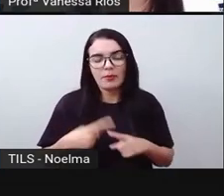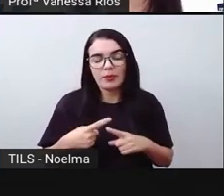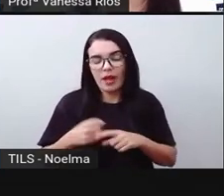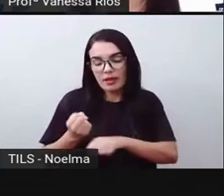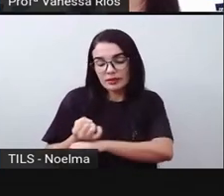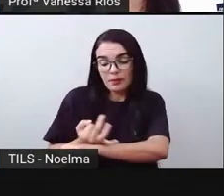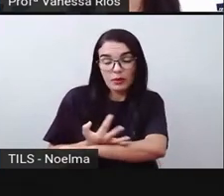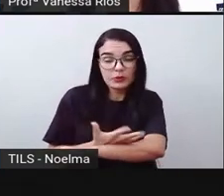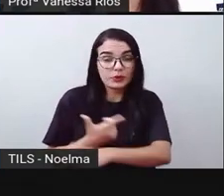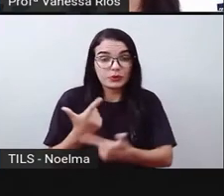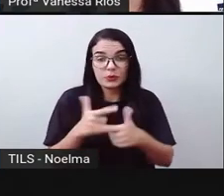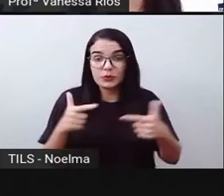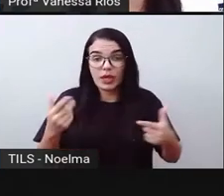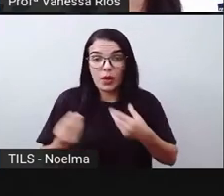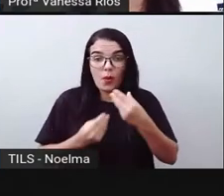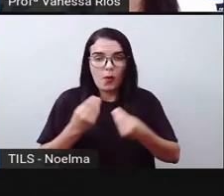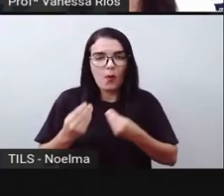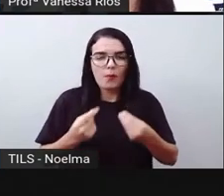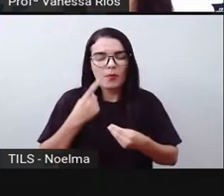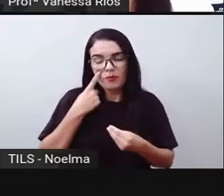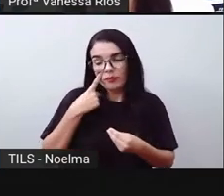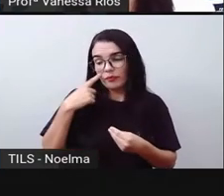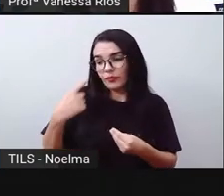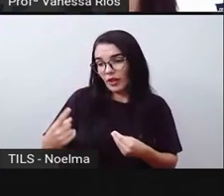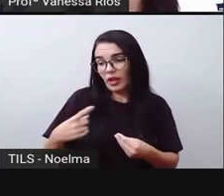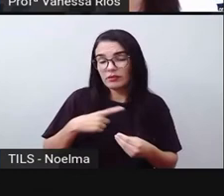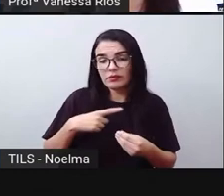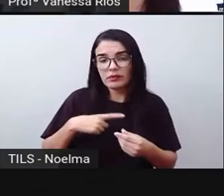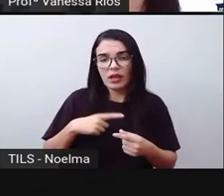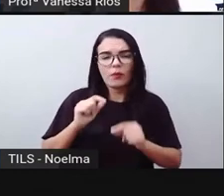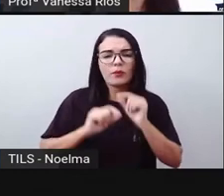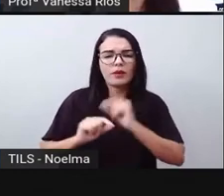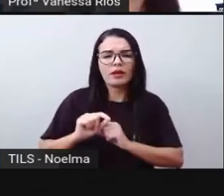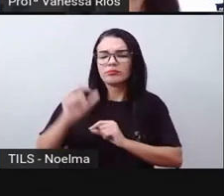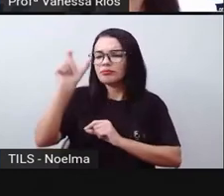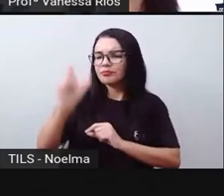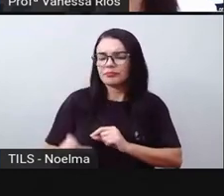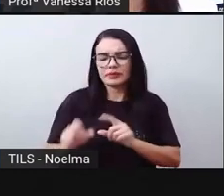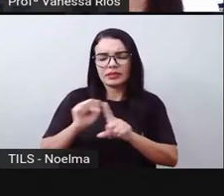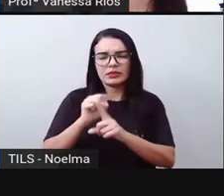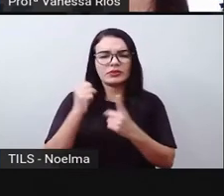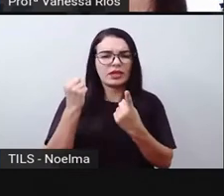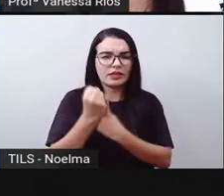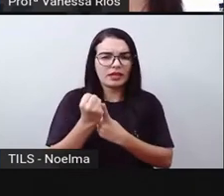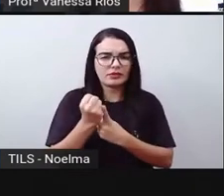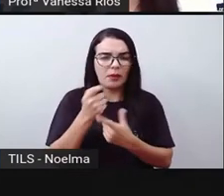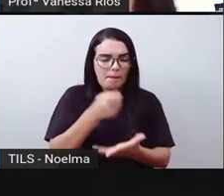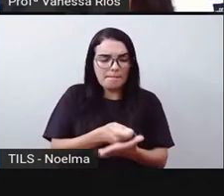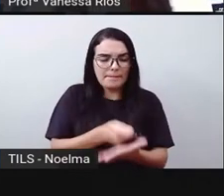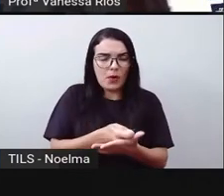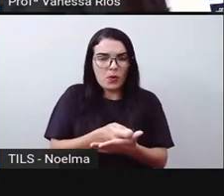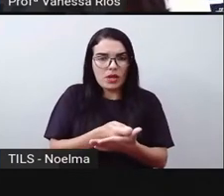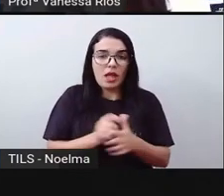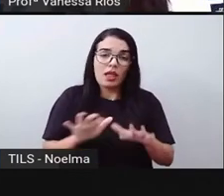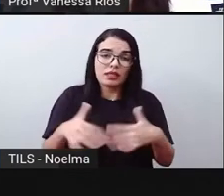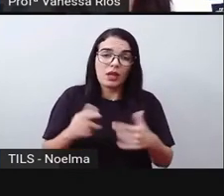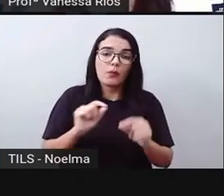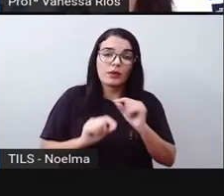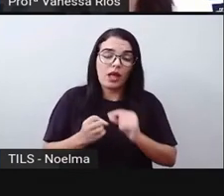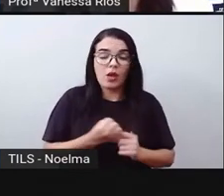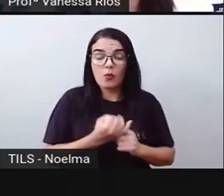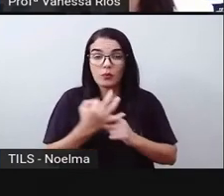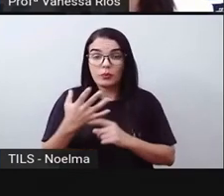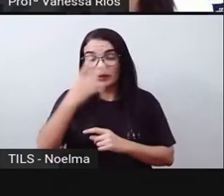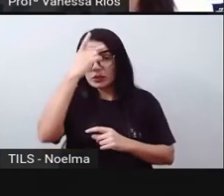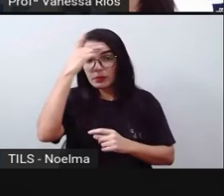em lidar com todas as situações, com todas as imposições da sociedade. E acabam, num número maior,